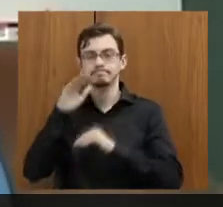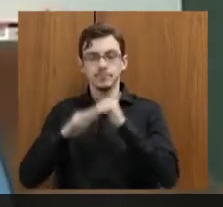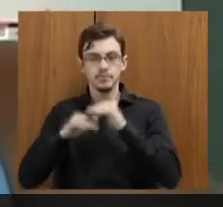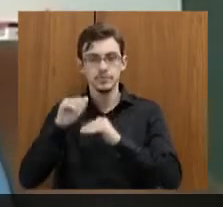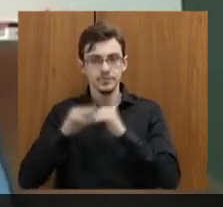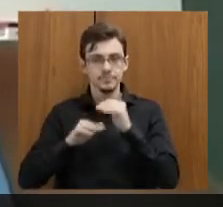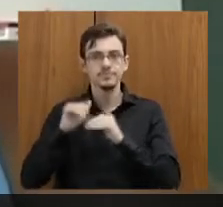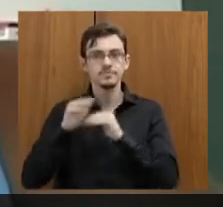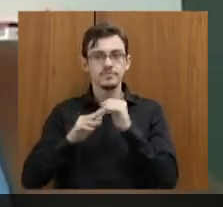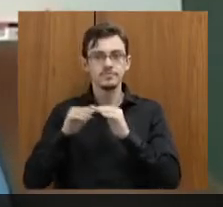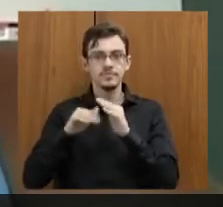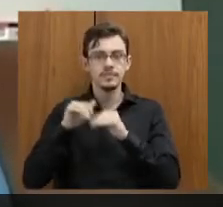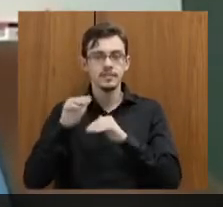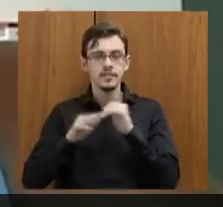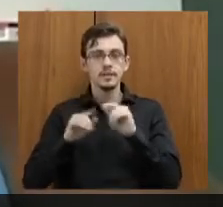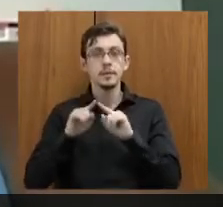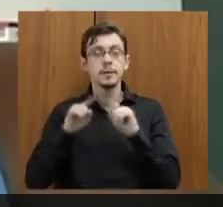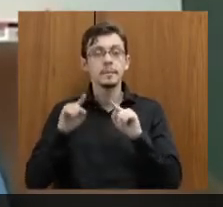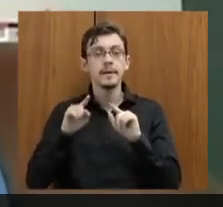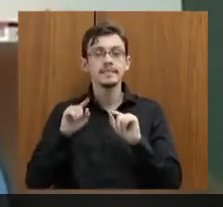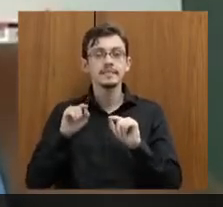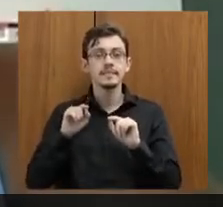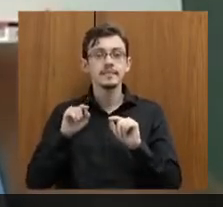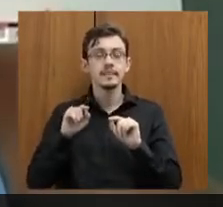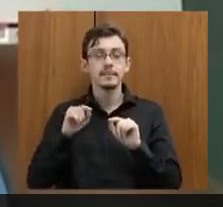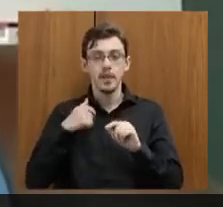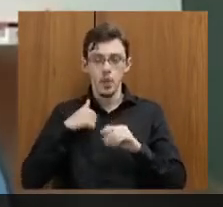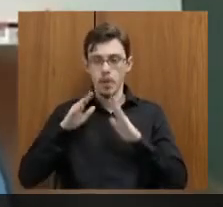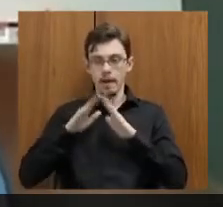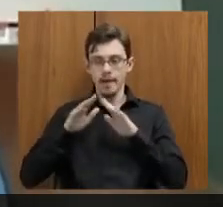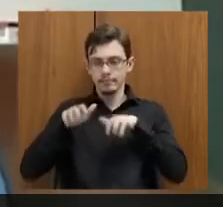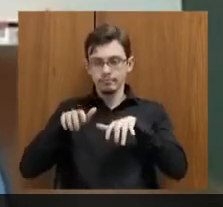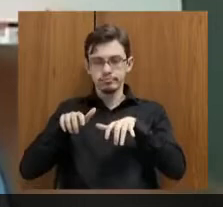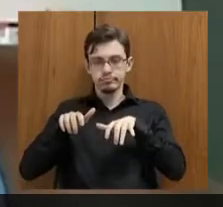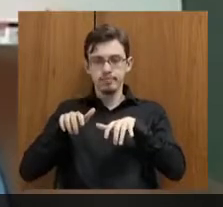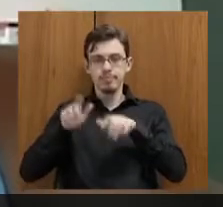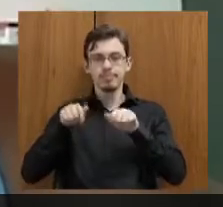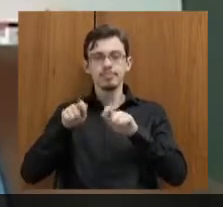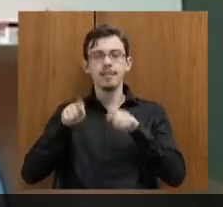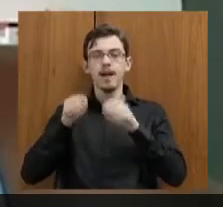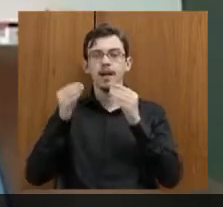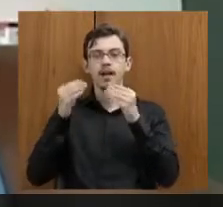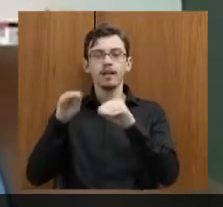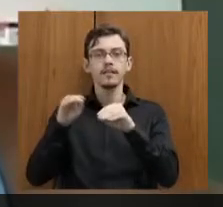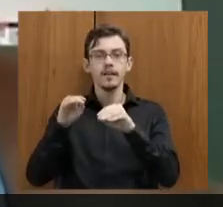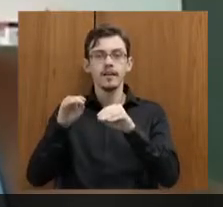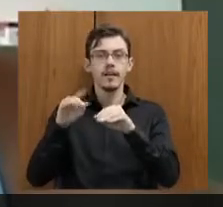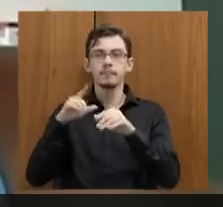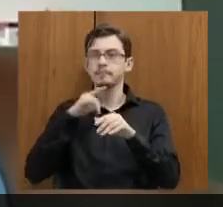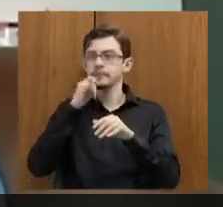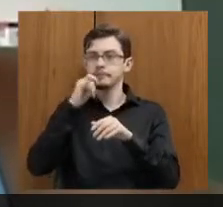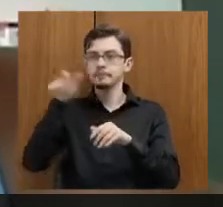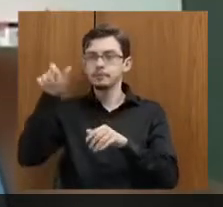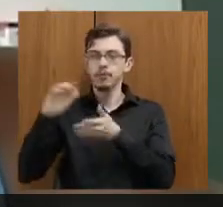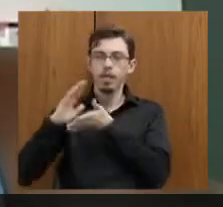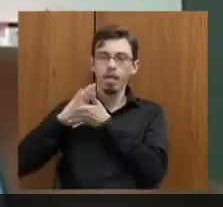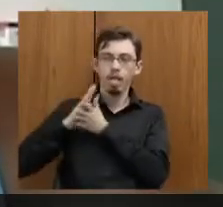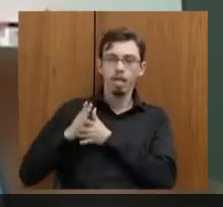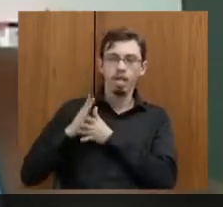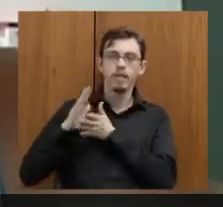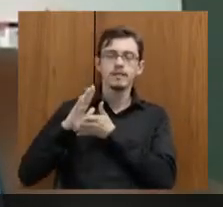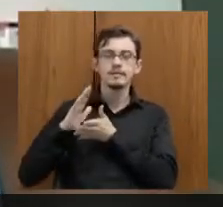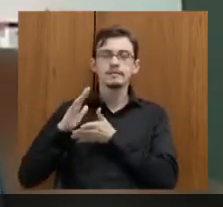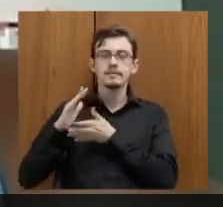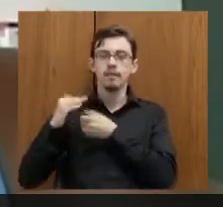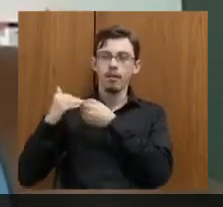fingir boletim de ocorrência virtual Fazer o registro dos crimes de racismo em Julho qualificado em Julho preconceituosa por raça